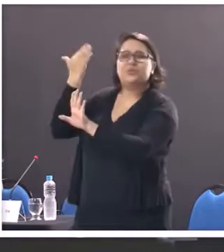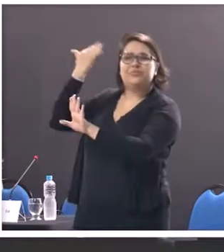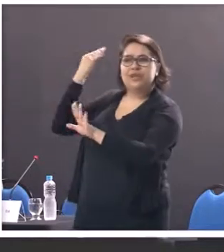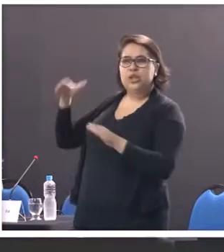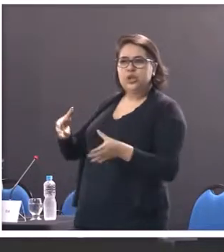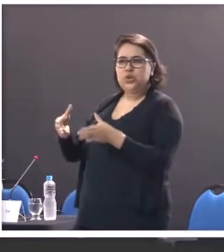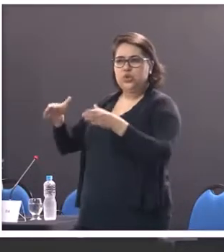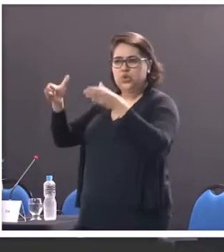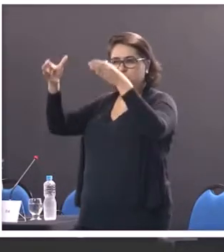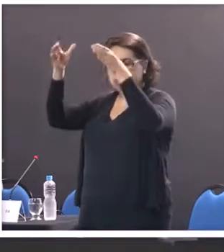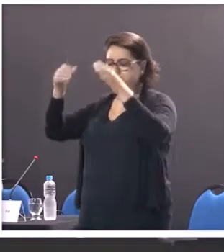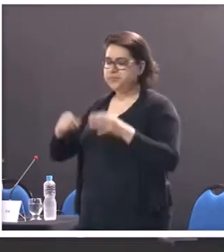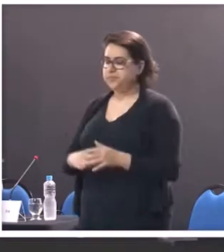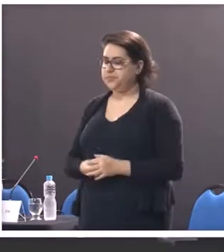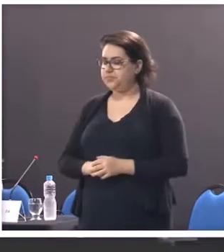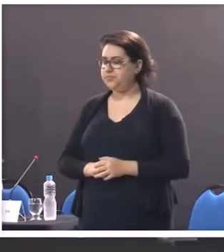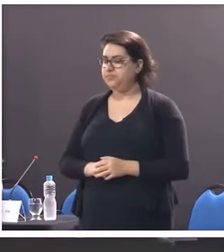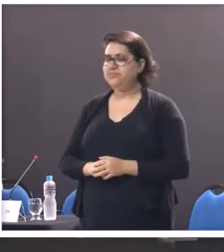Babel.